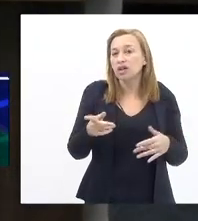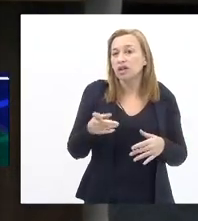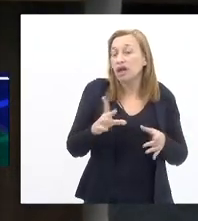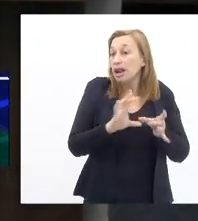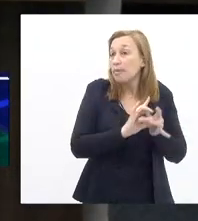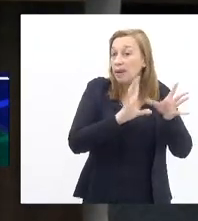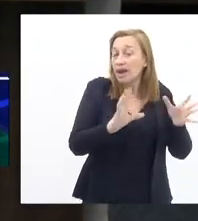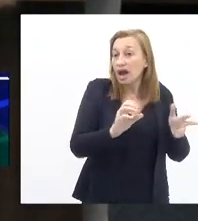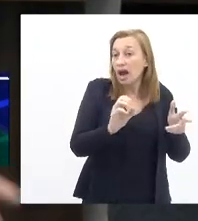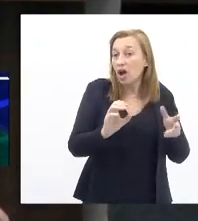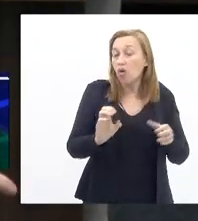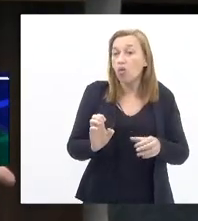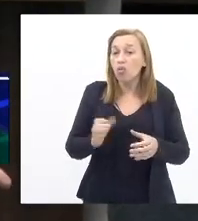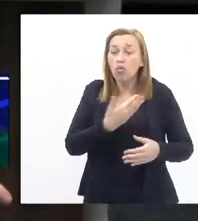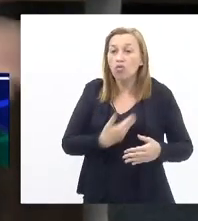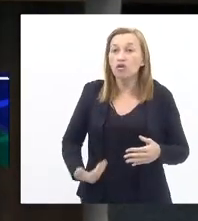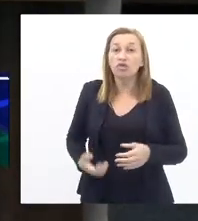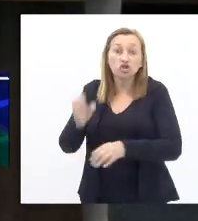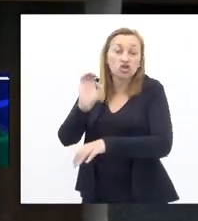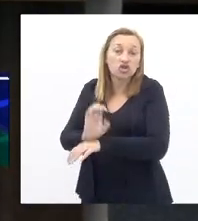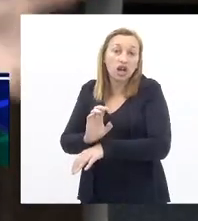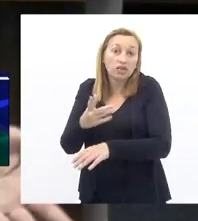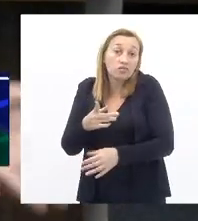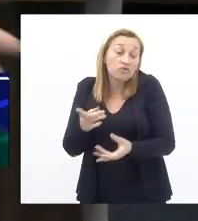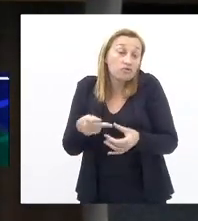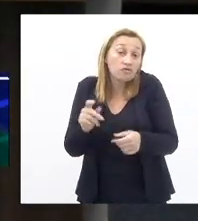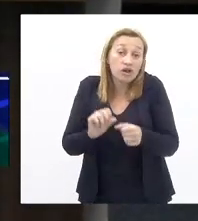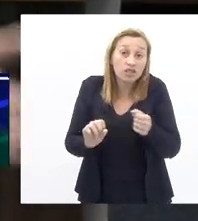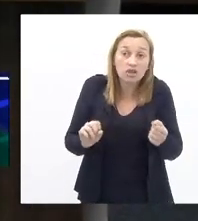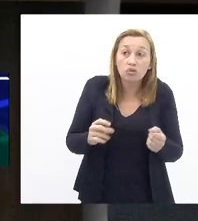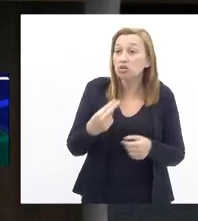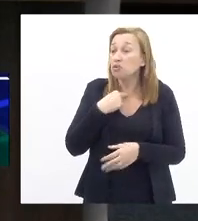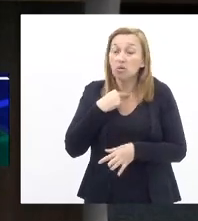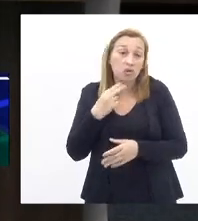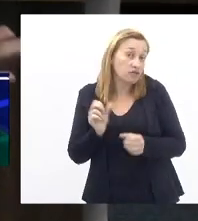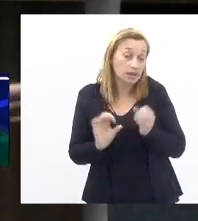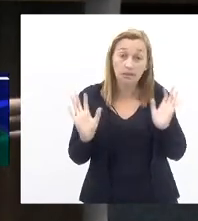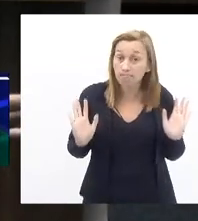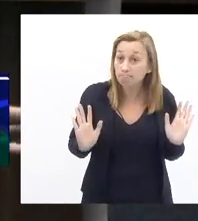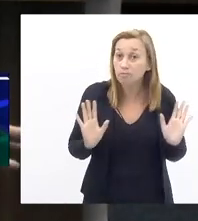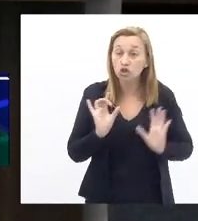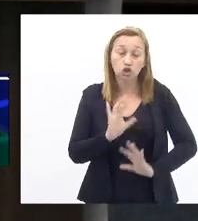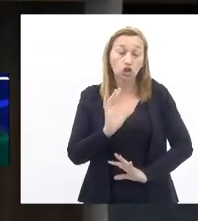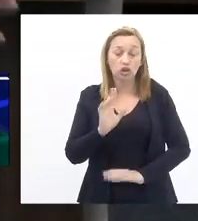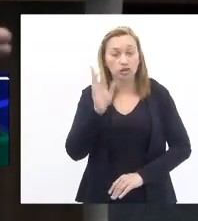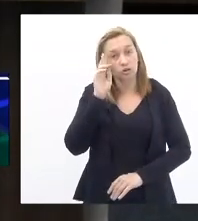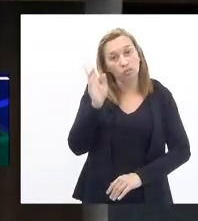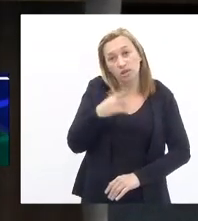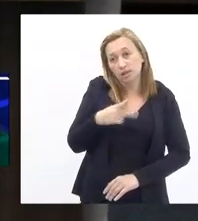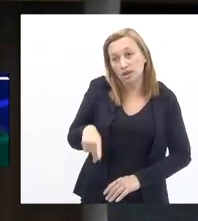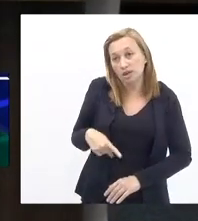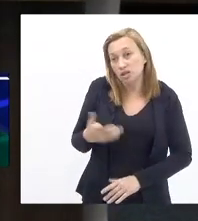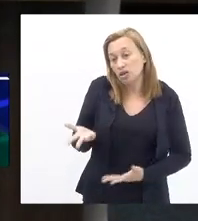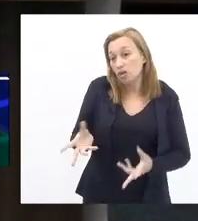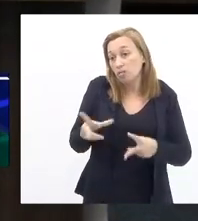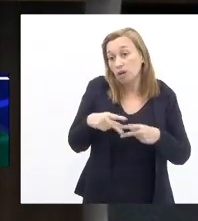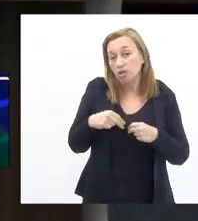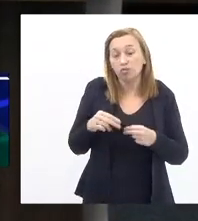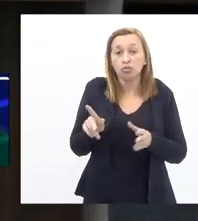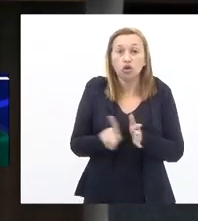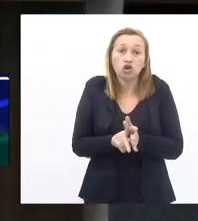autorizar o governo do Estado a fazer aquilo que ele não pode fazer. É só isso. No mérito, o